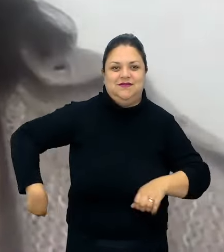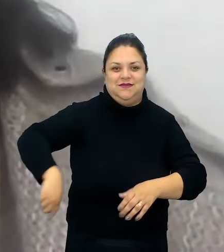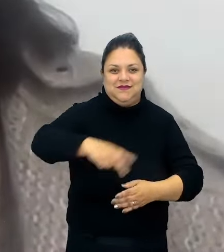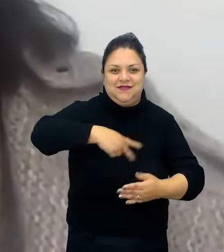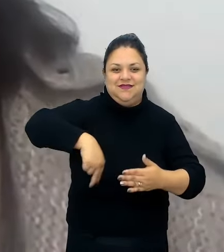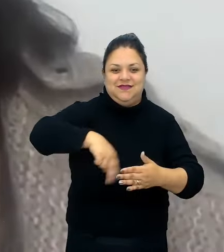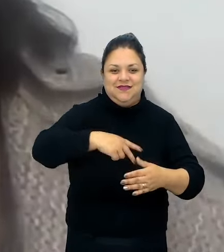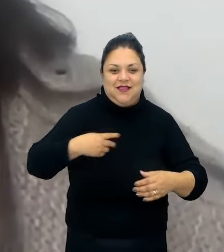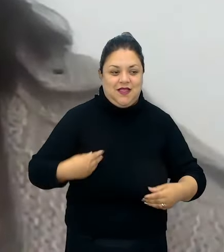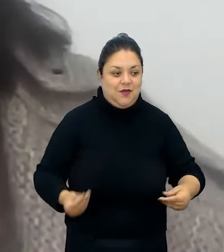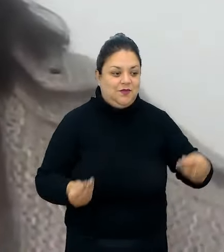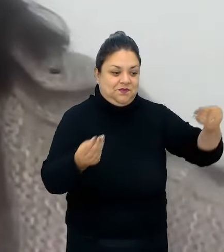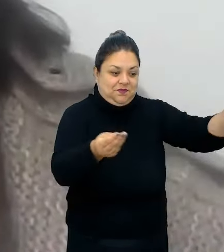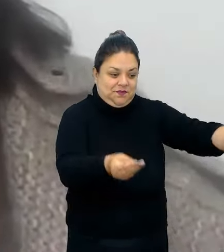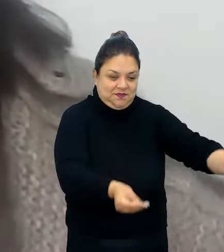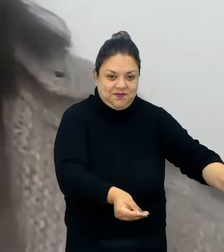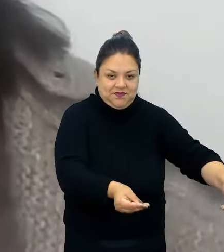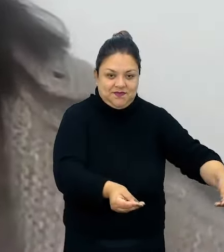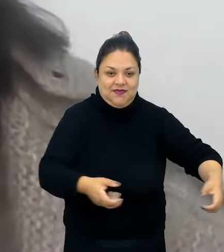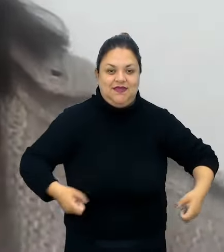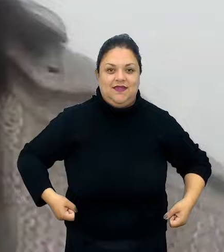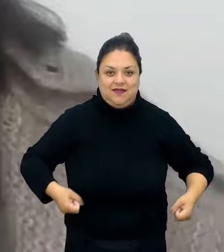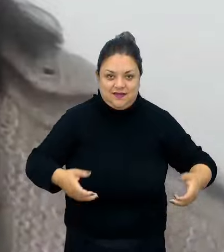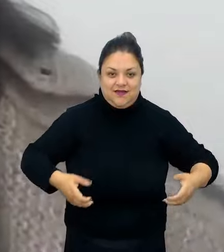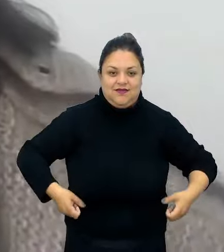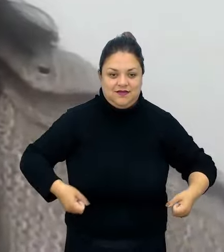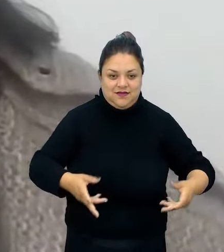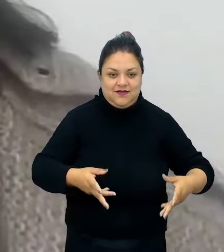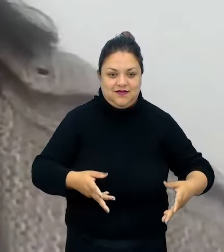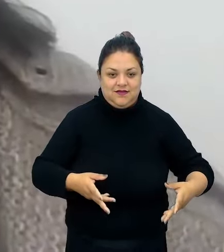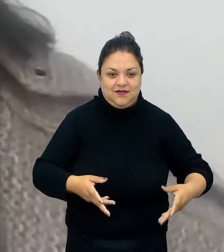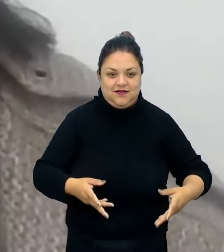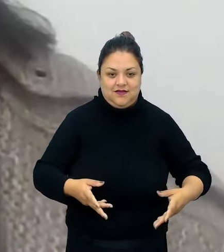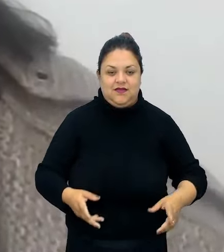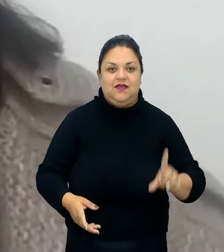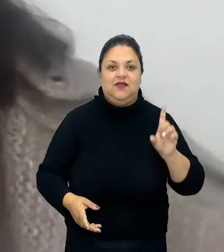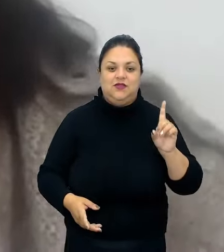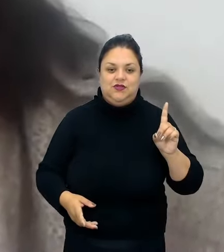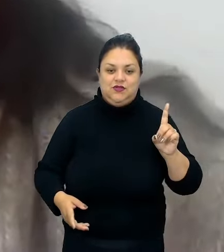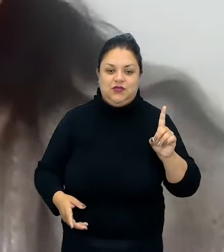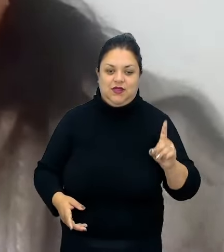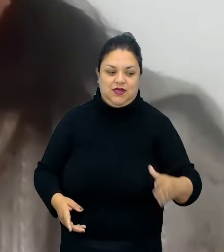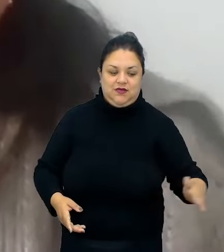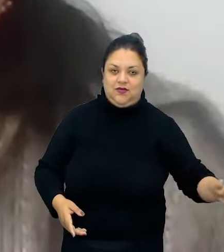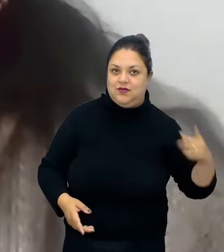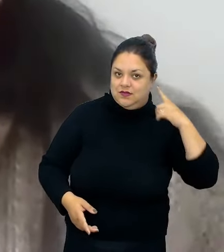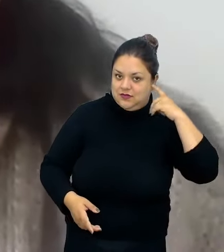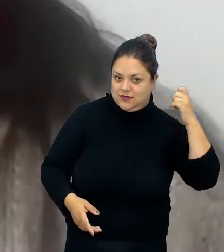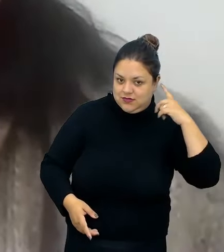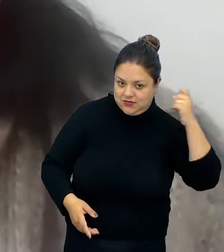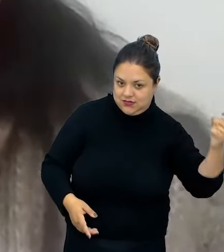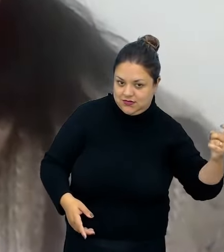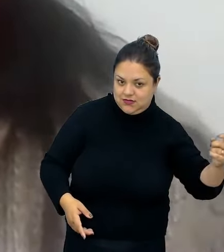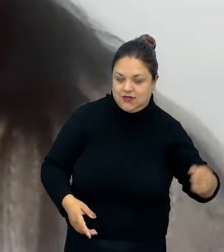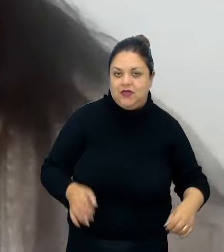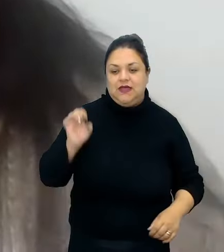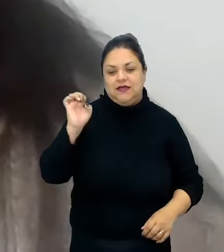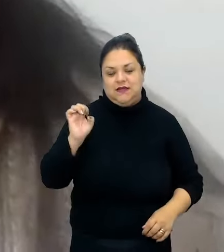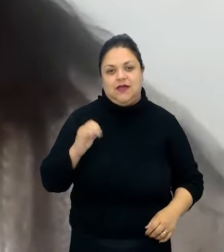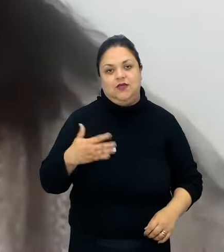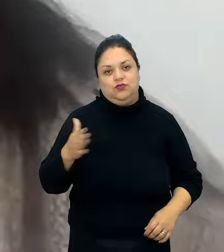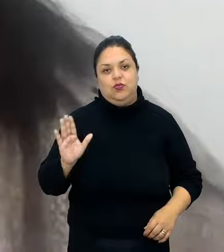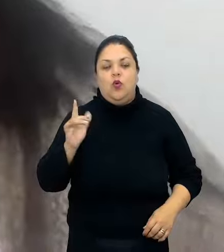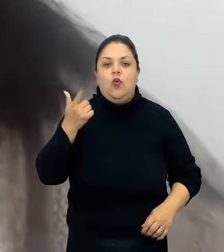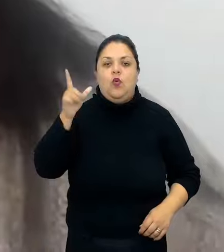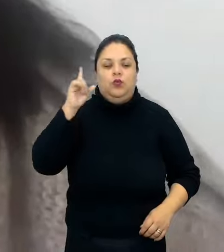e na cadeira de rodas do bambolê, do lado direito eu botei um som, e do lado esquerdo eu botei outro som. Porque quando